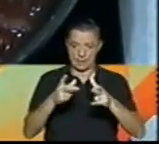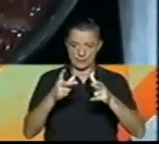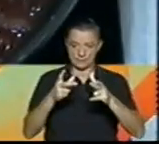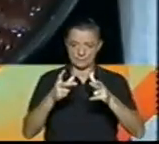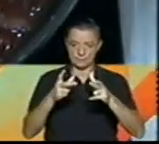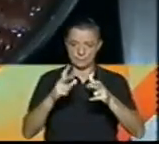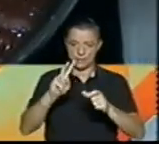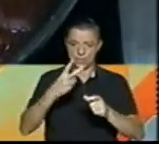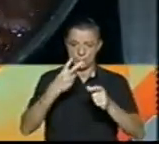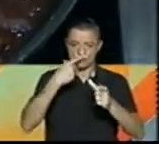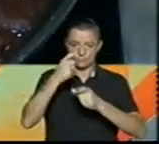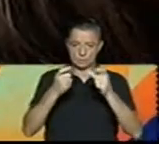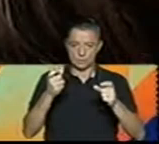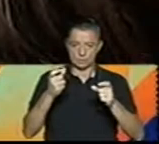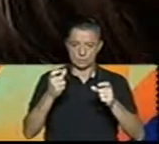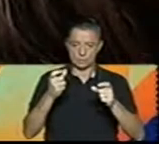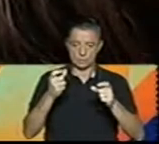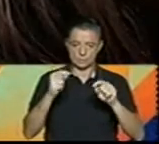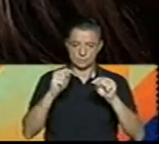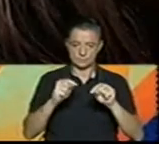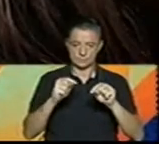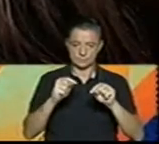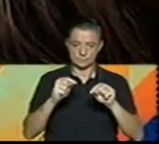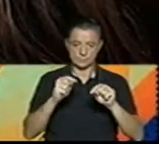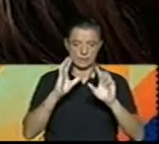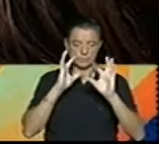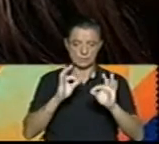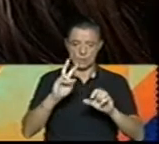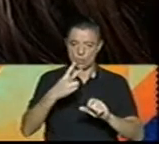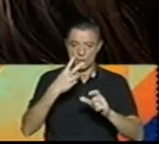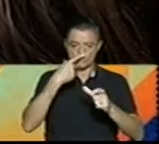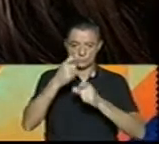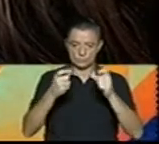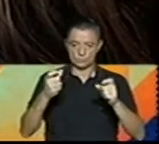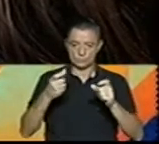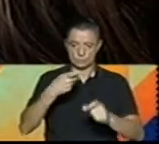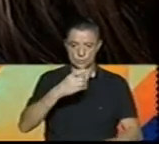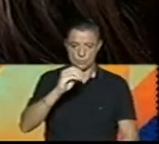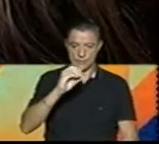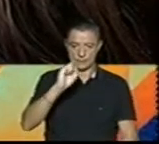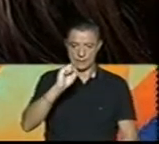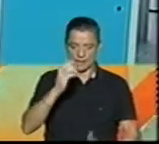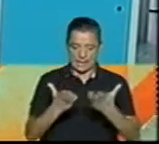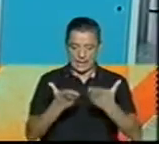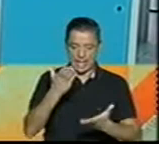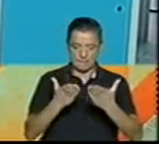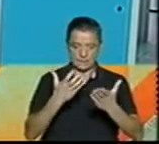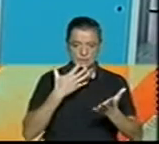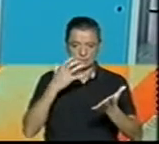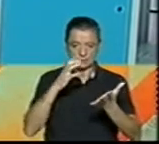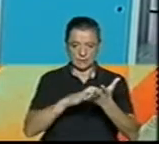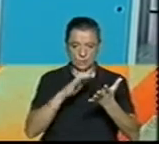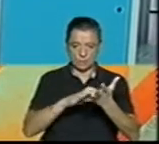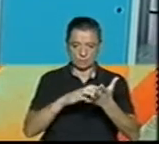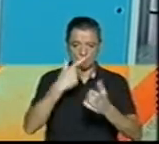se é para duas pessoas esta receita, a quantidade que eu Para duas pessoas. Eu coloquei 90 gramas de arroz por pessoa.